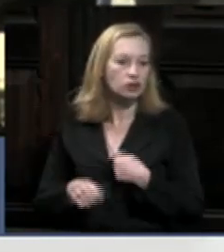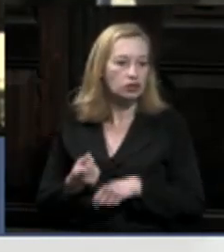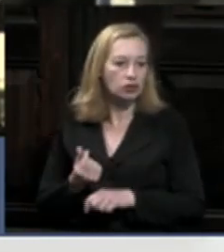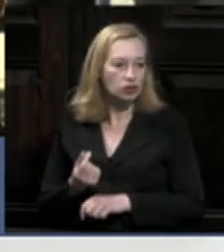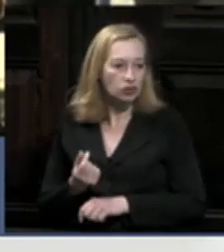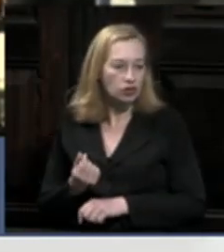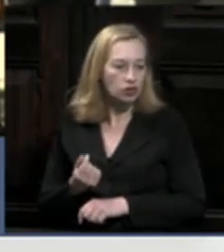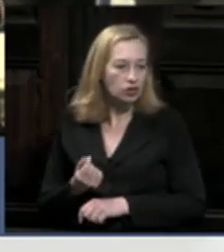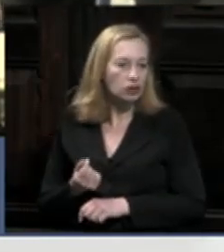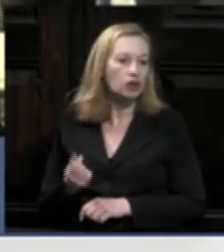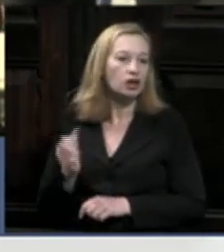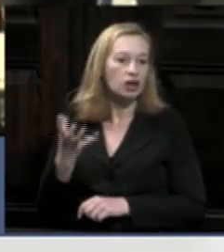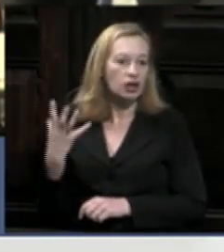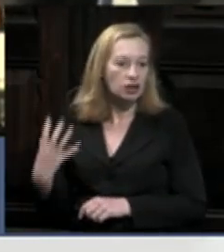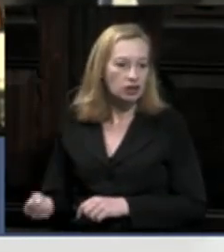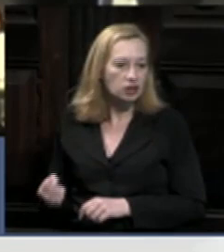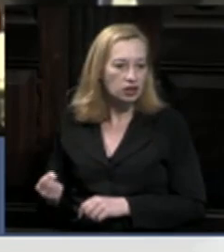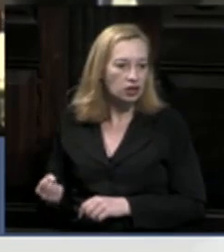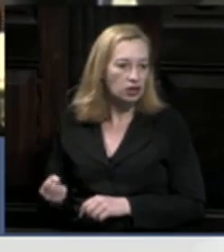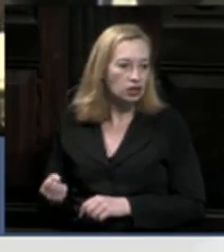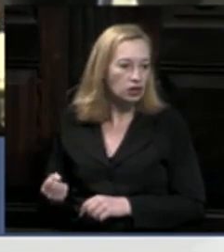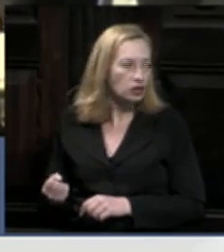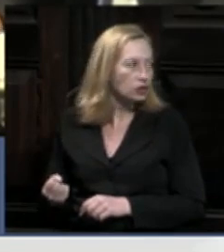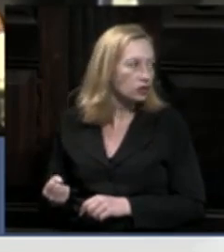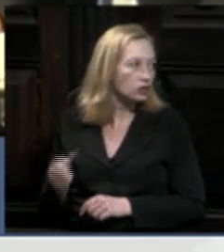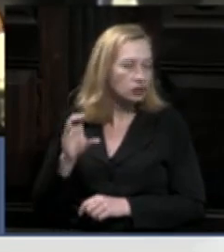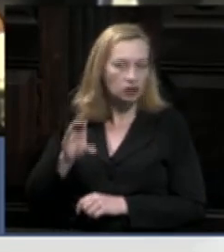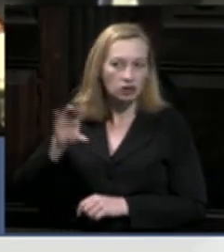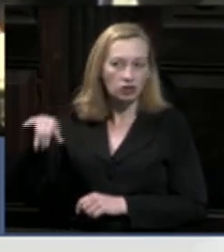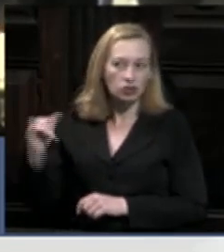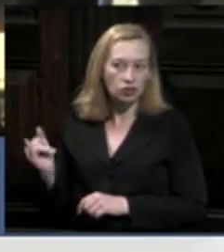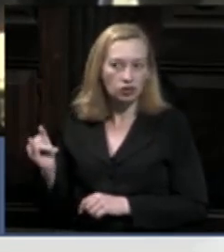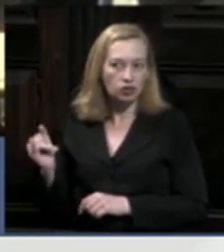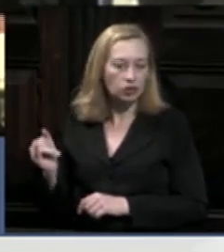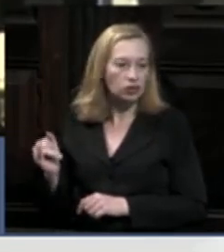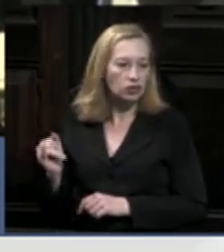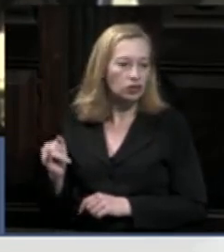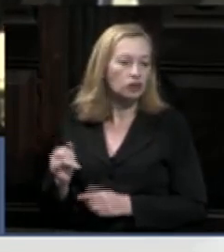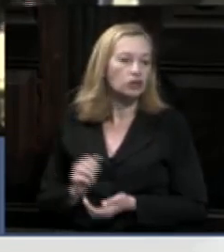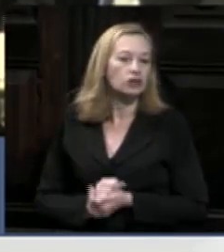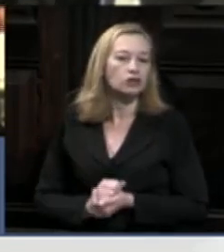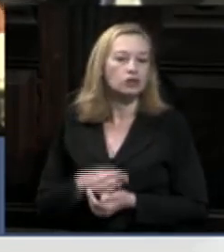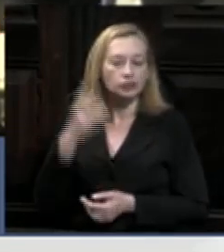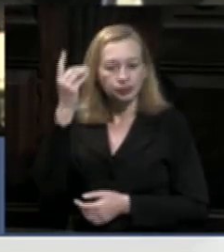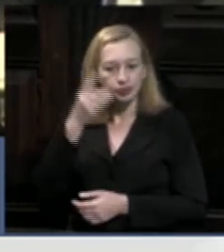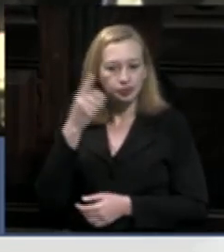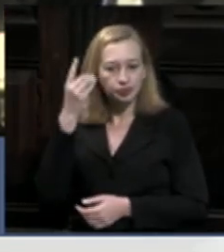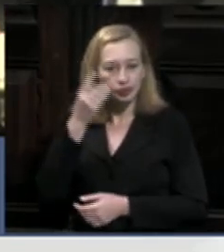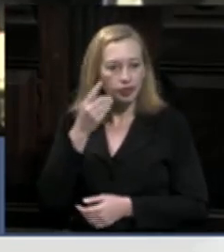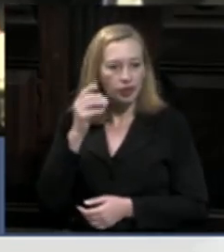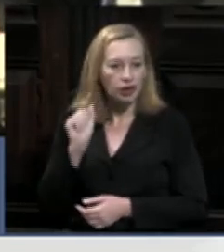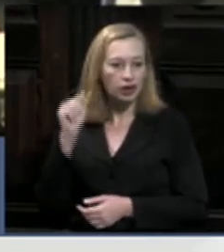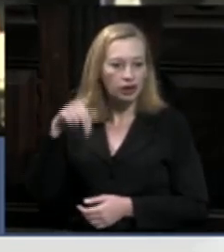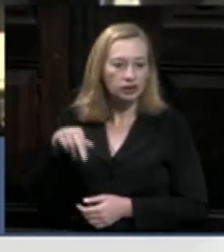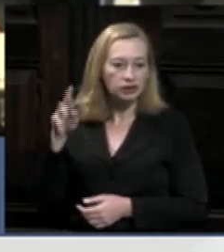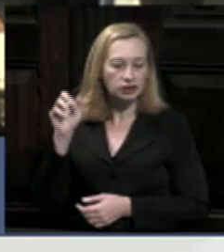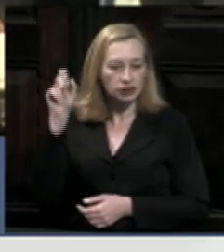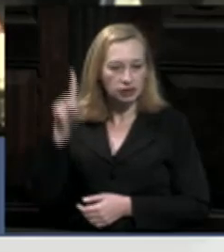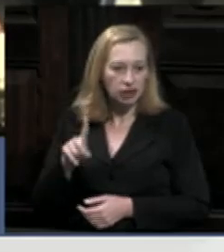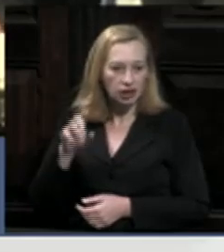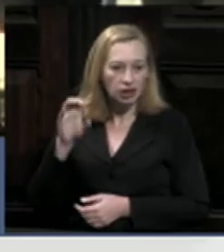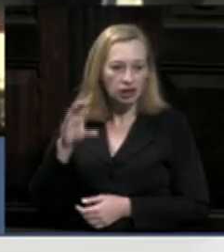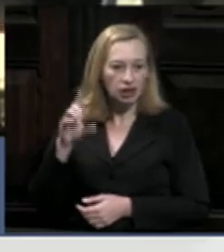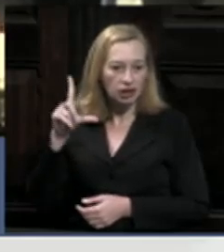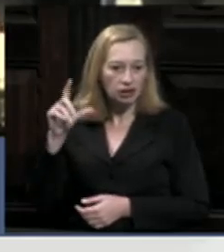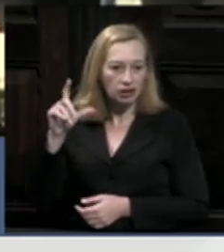controle favorável com substitutivo da ccj e relator deputado andré lazaroni andré